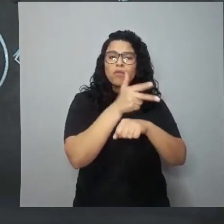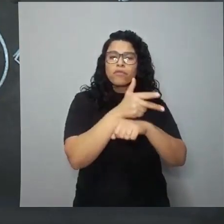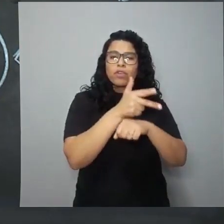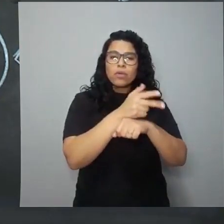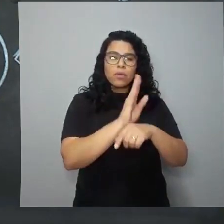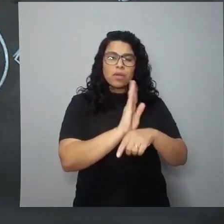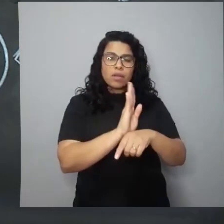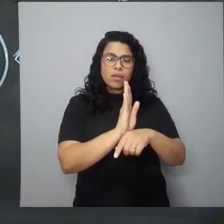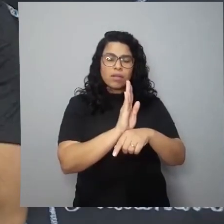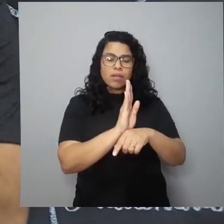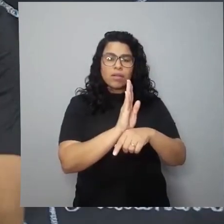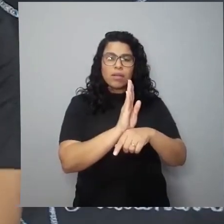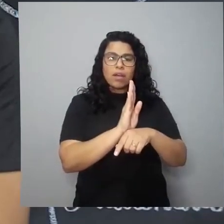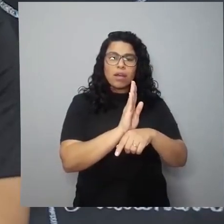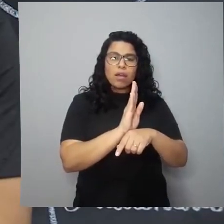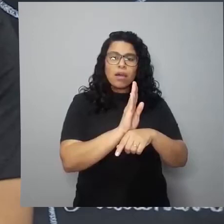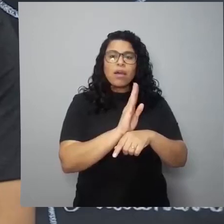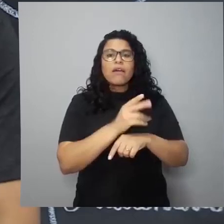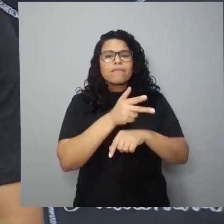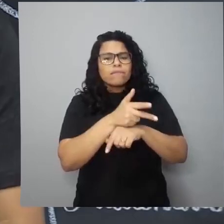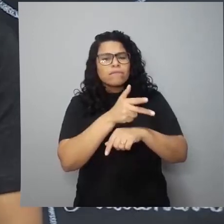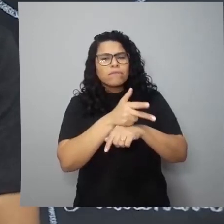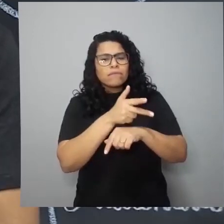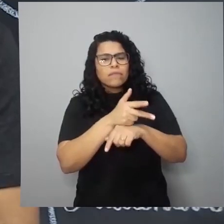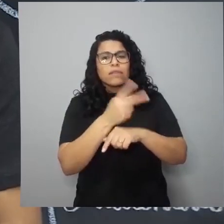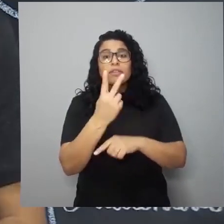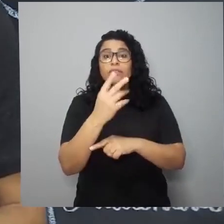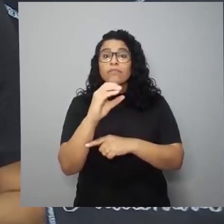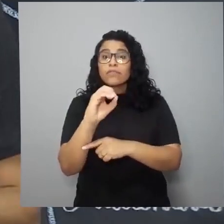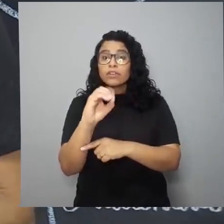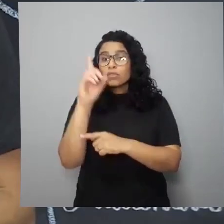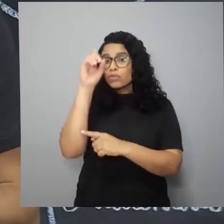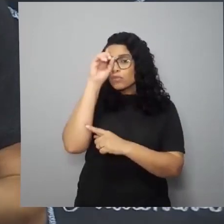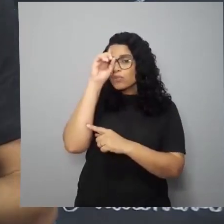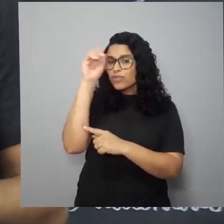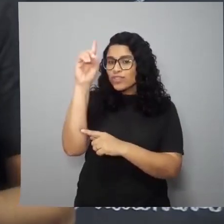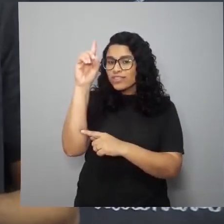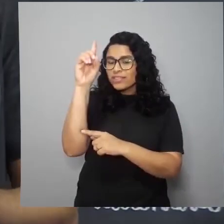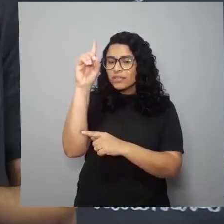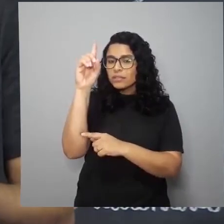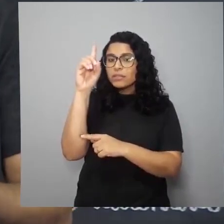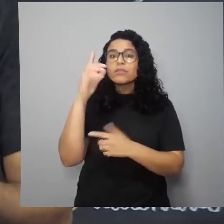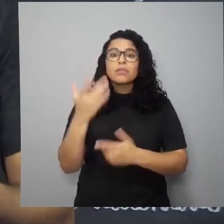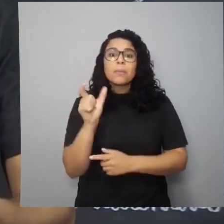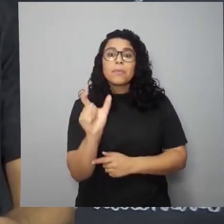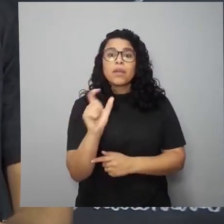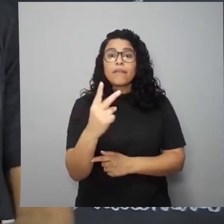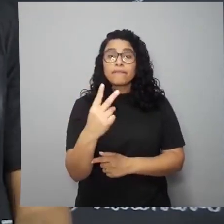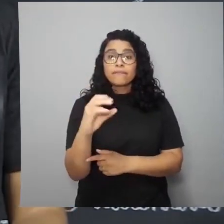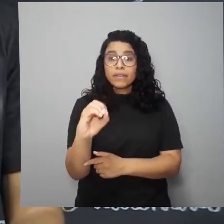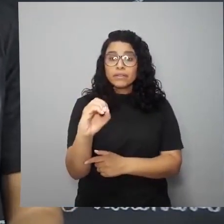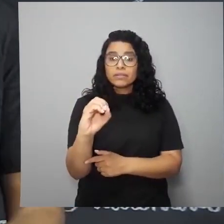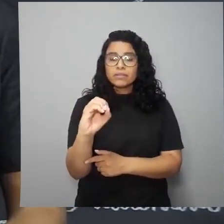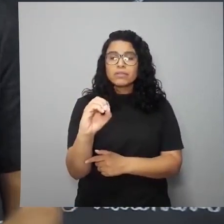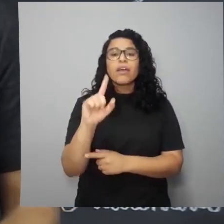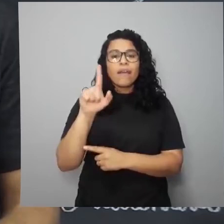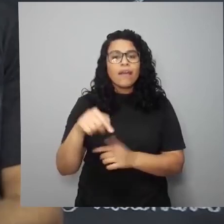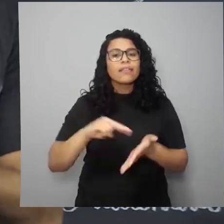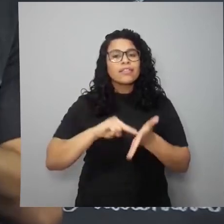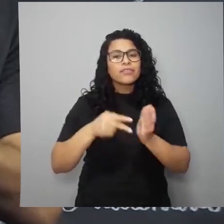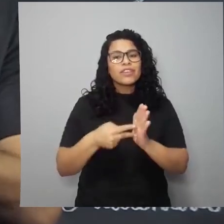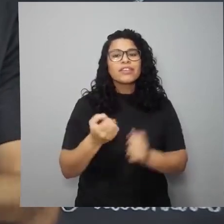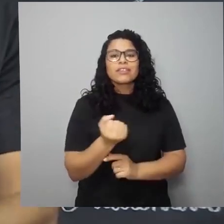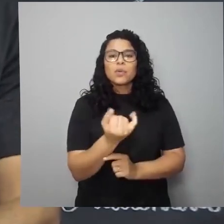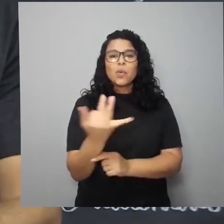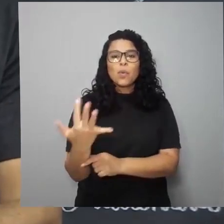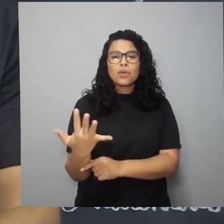uma série há 20 dias. Esse 20, essa expressão da quantidade marcada por uma expressão gráfica de um número, é um numeral